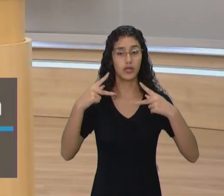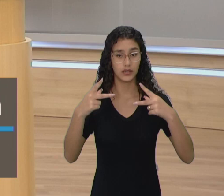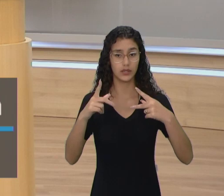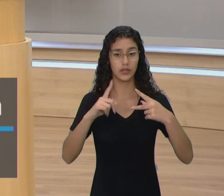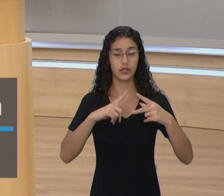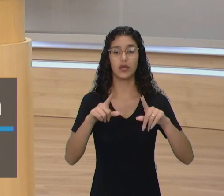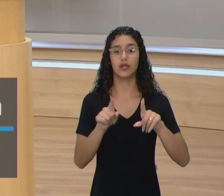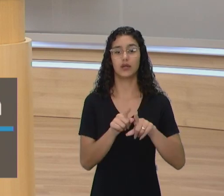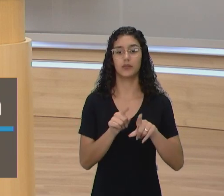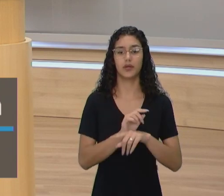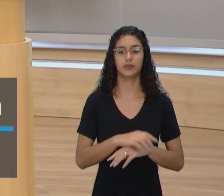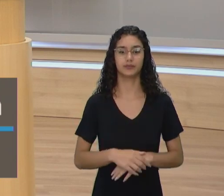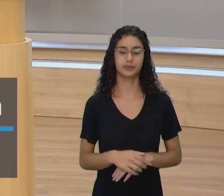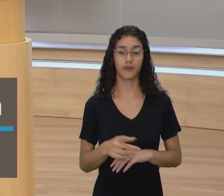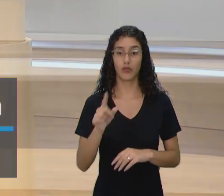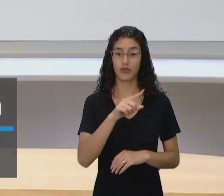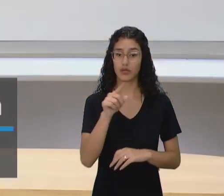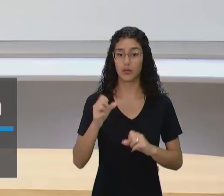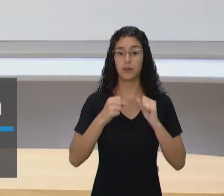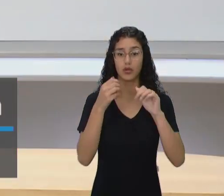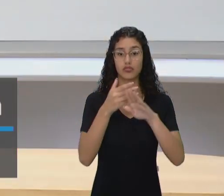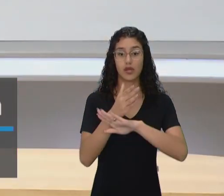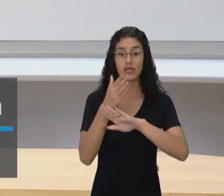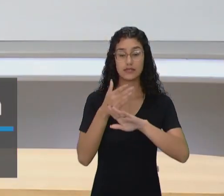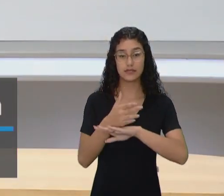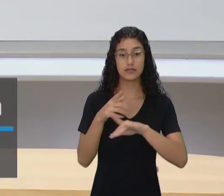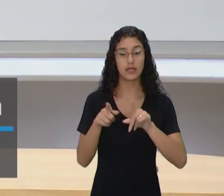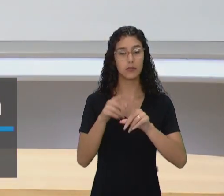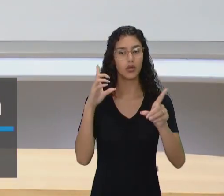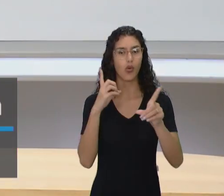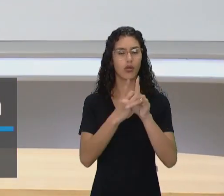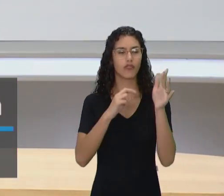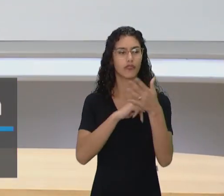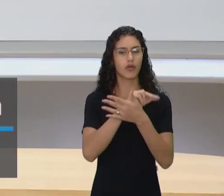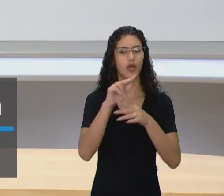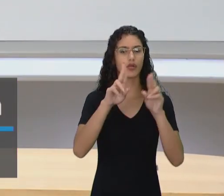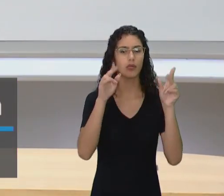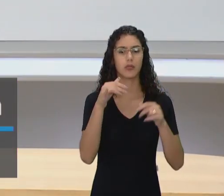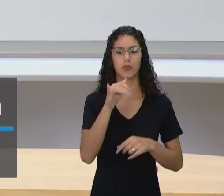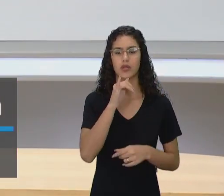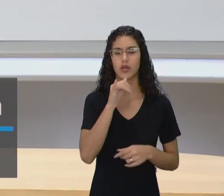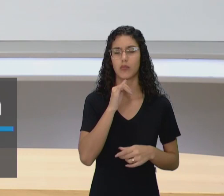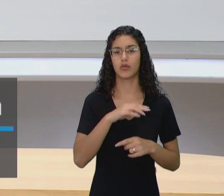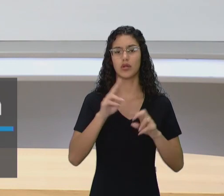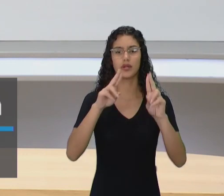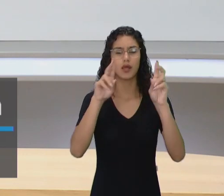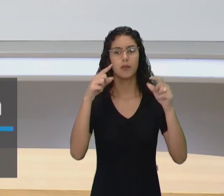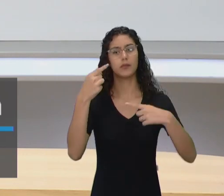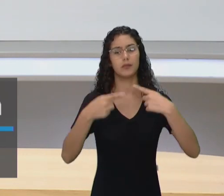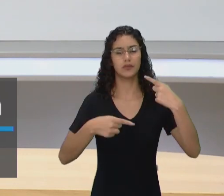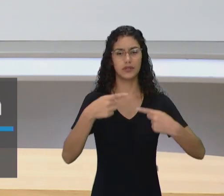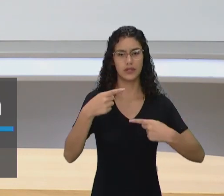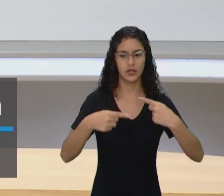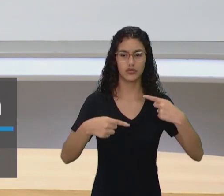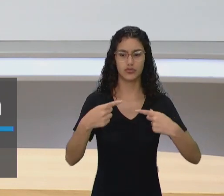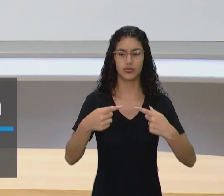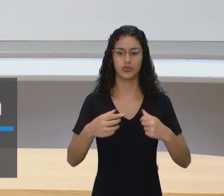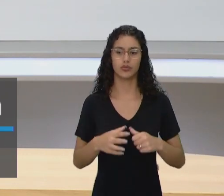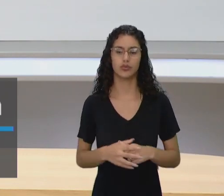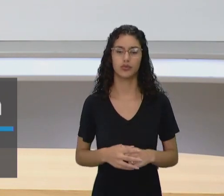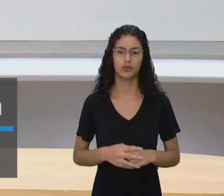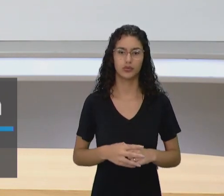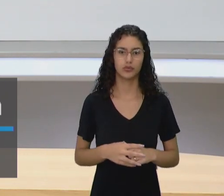Observatório da Imprensa, para que vocês acessassem e descobrissem outros assuntos. Por exemplo, lá tem temas políticos, lá tem temas de